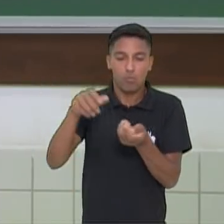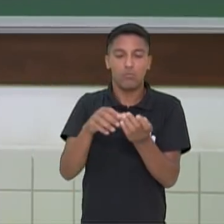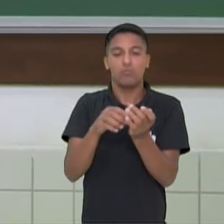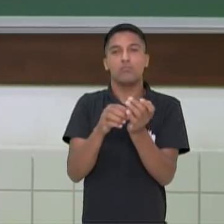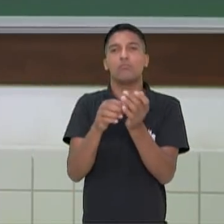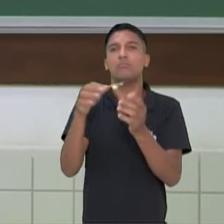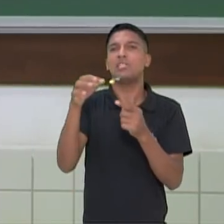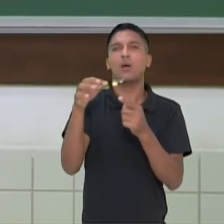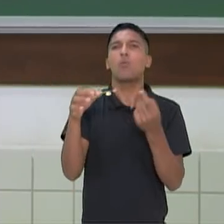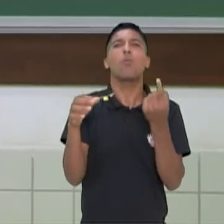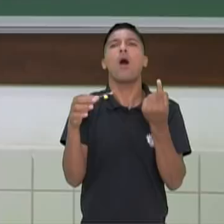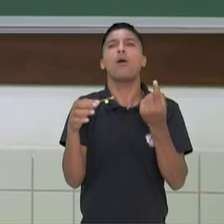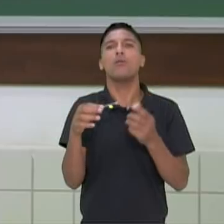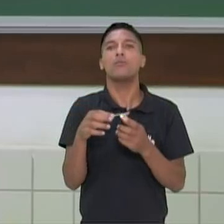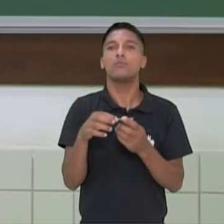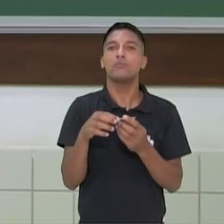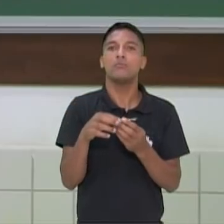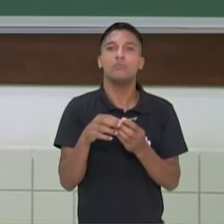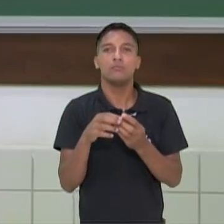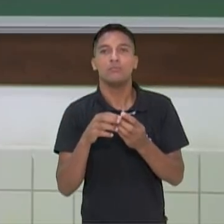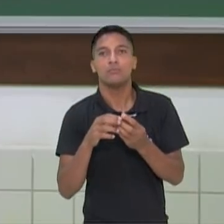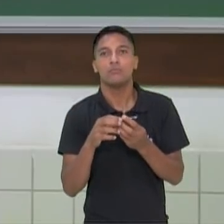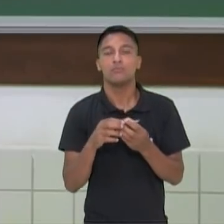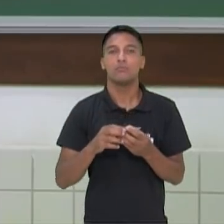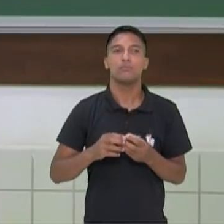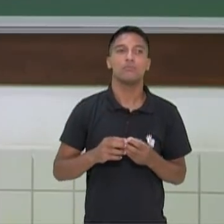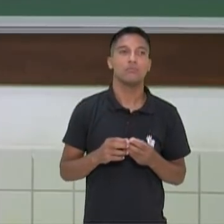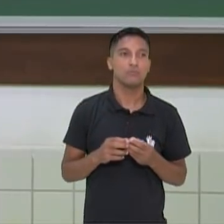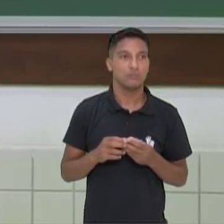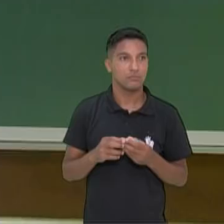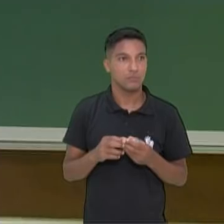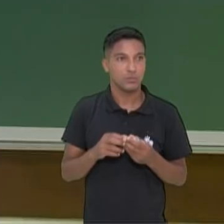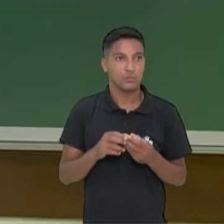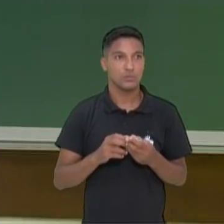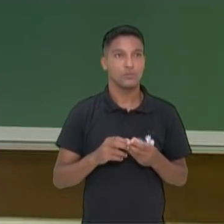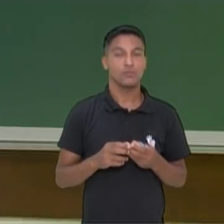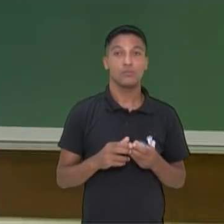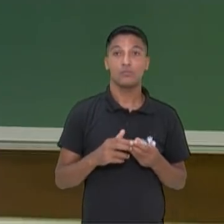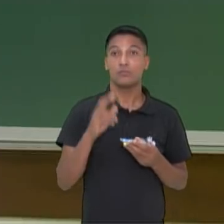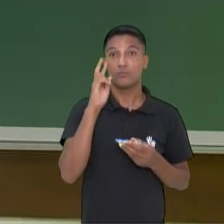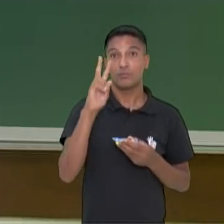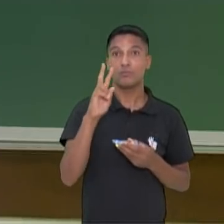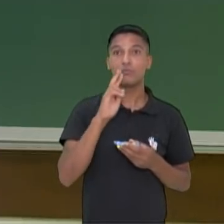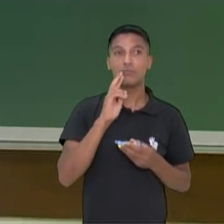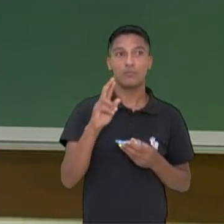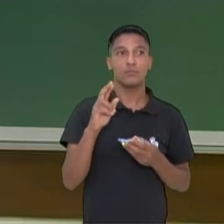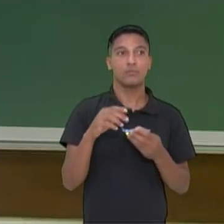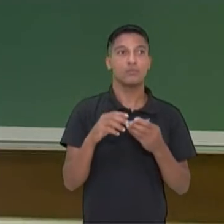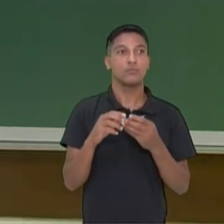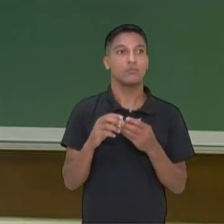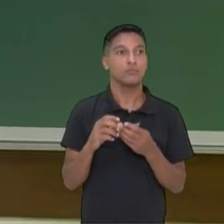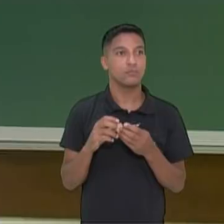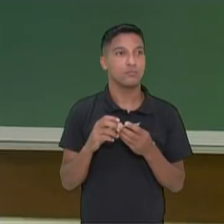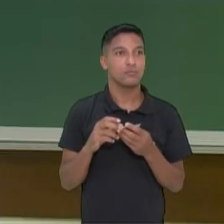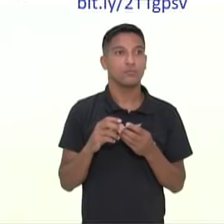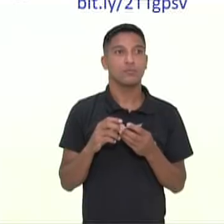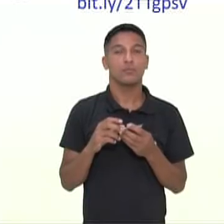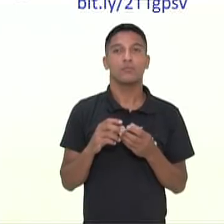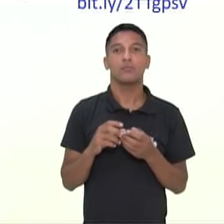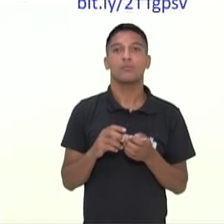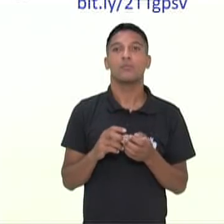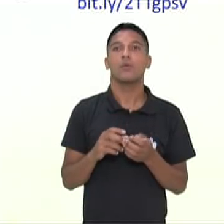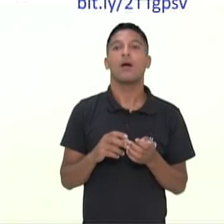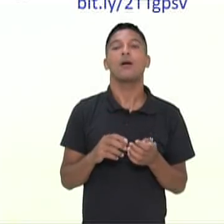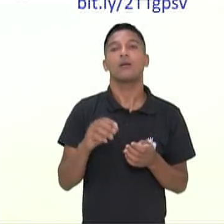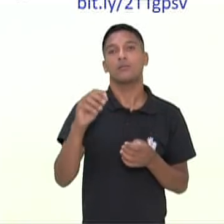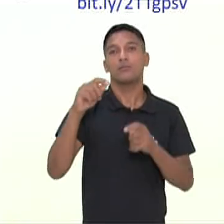mais praticada no mundo? Qual é? Né? Vamos ver? Então, das nossas alternativas